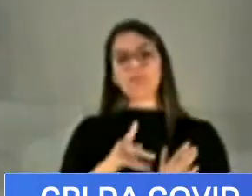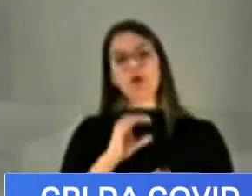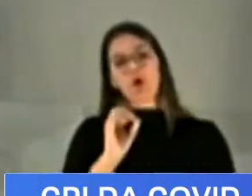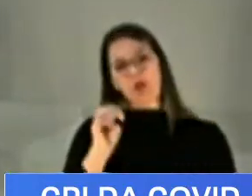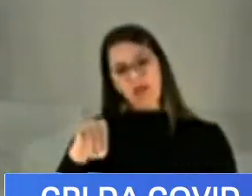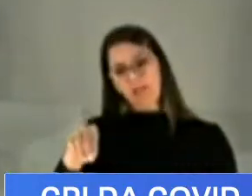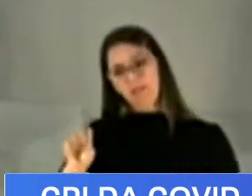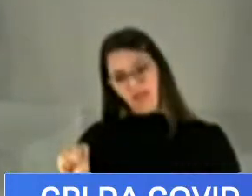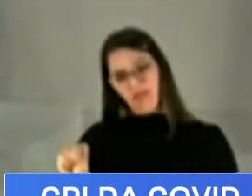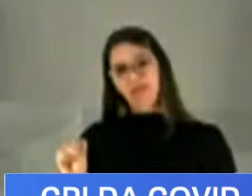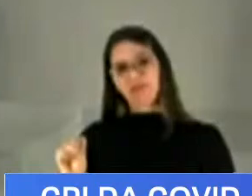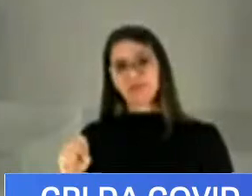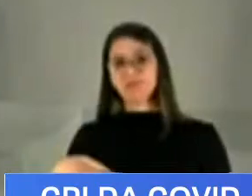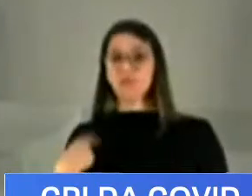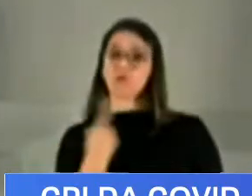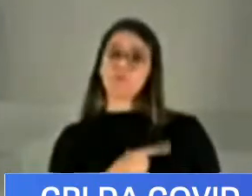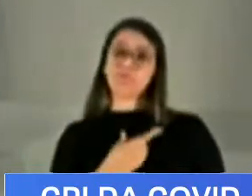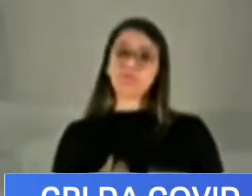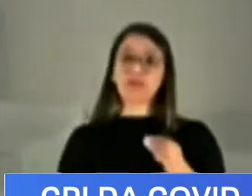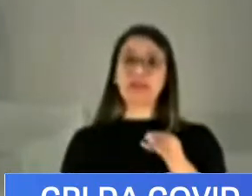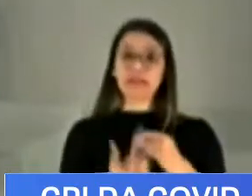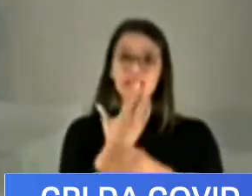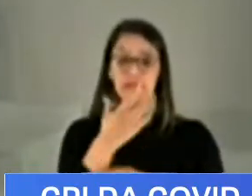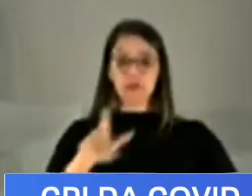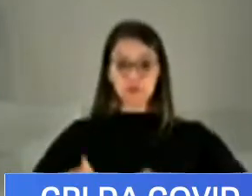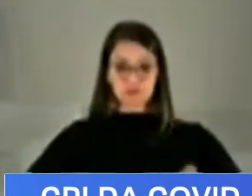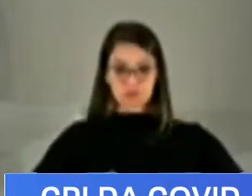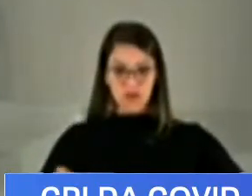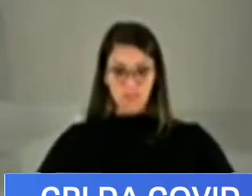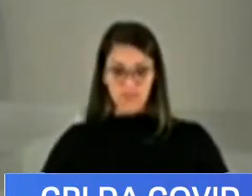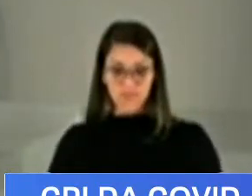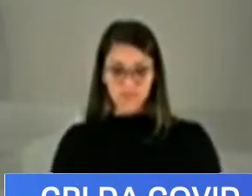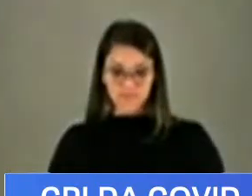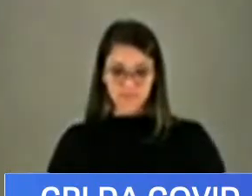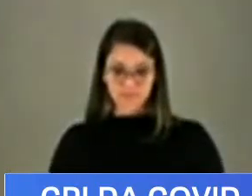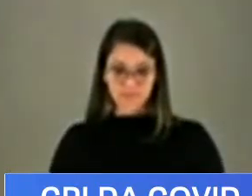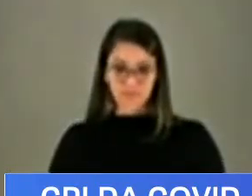Saúde. Então, nós estamos criando um grupo de trabalho para isso. Foi dito aqui,